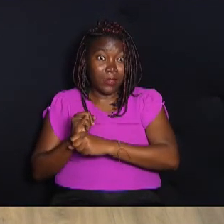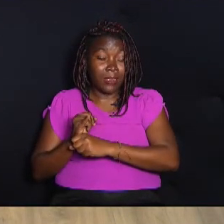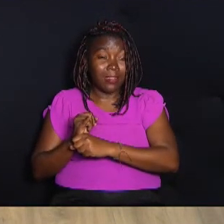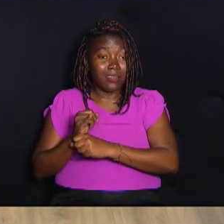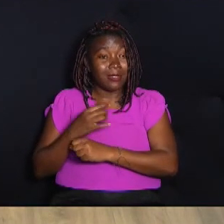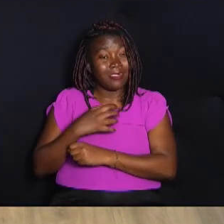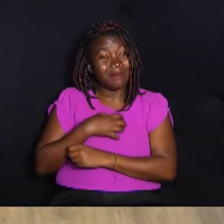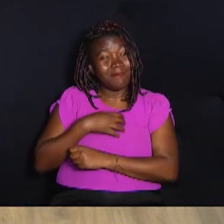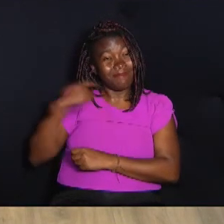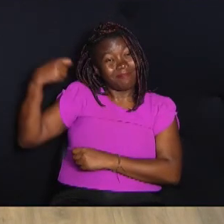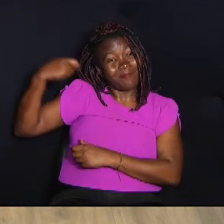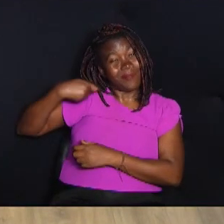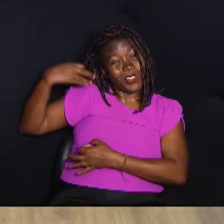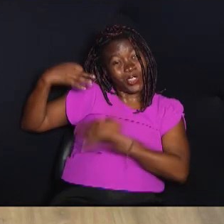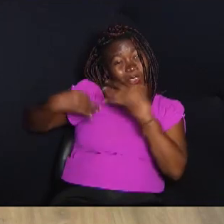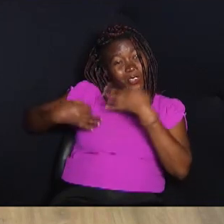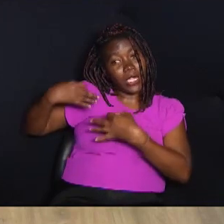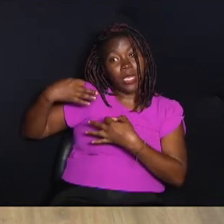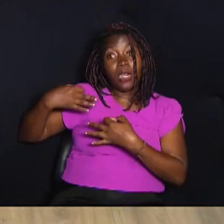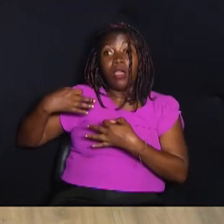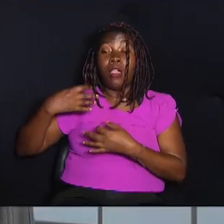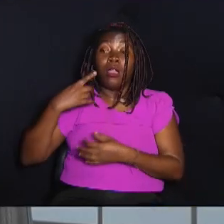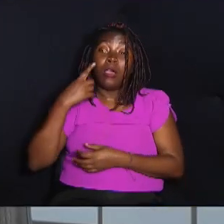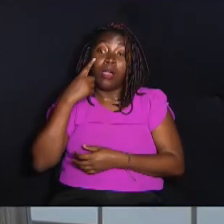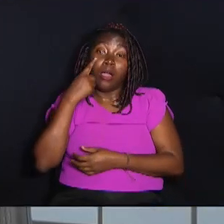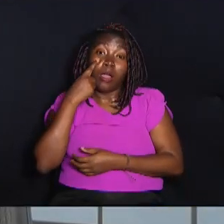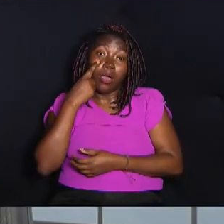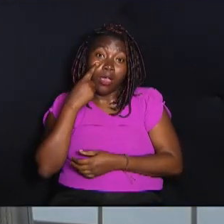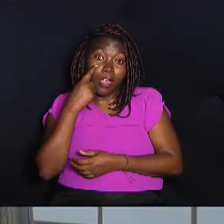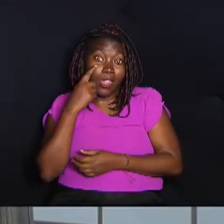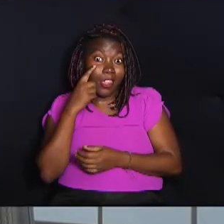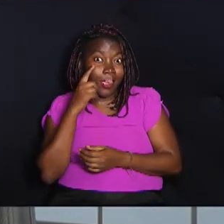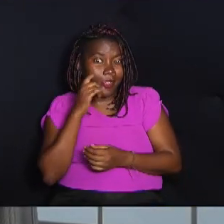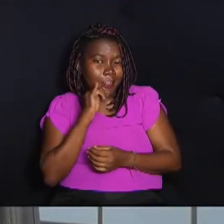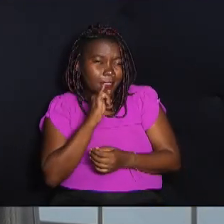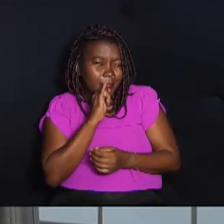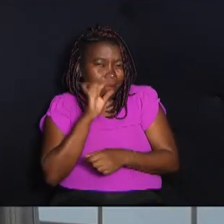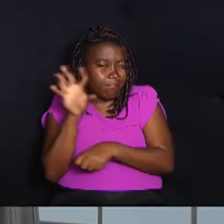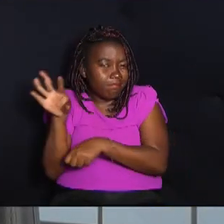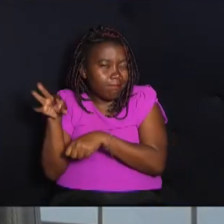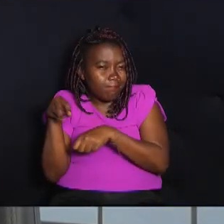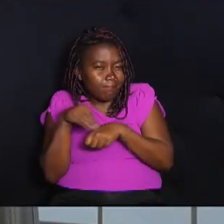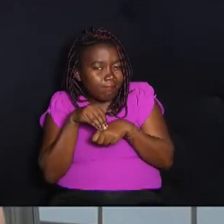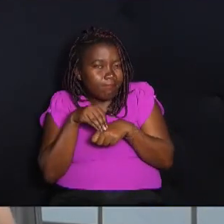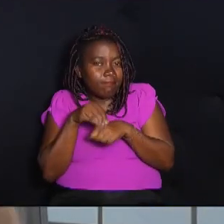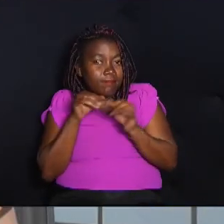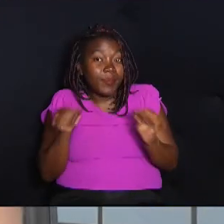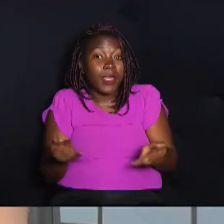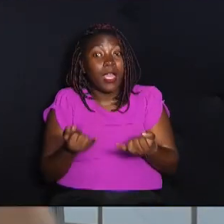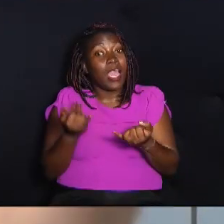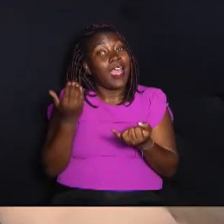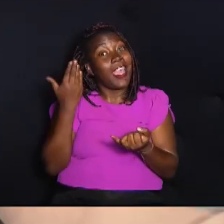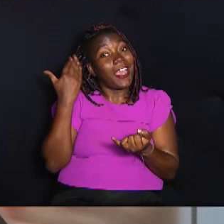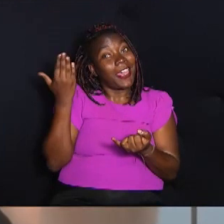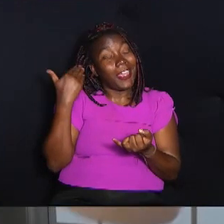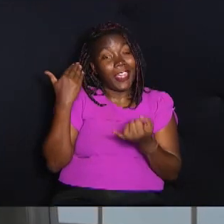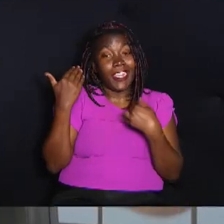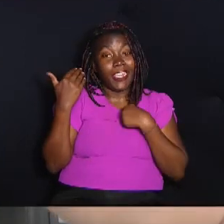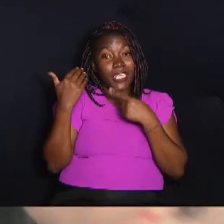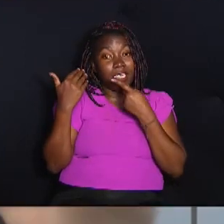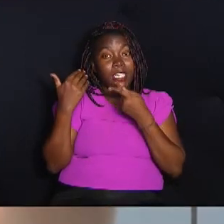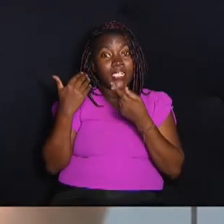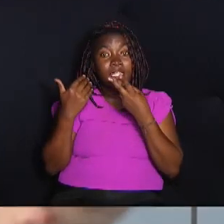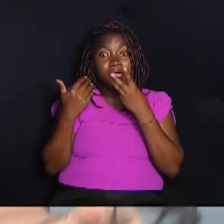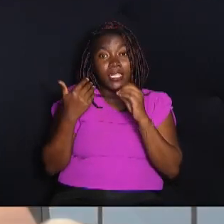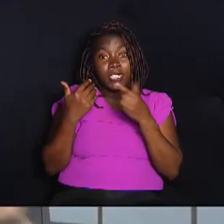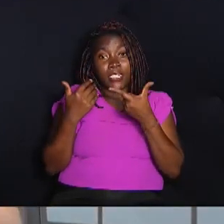sentindo julgada? Olha, vou pegar o exemplo que ele falou, né? Antigamente, eu digo antigamente lá, né? 30,